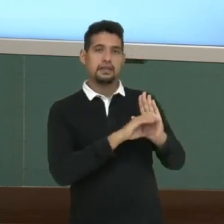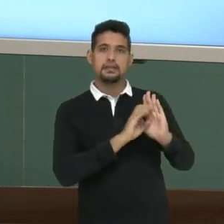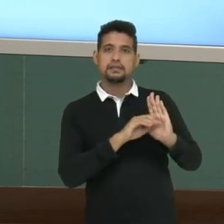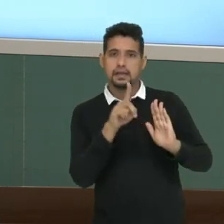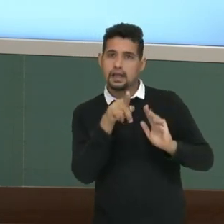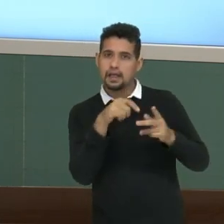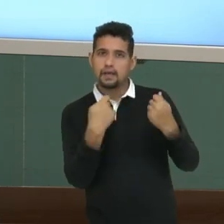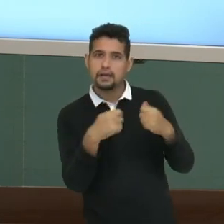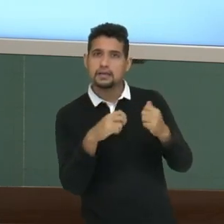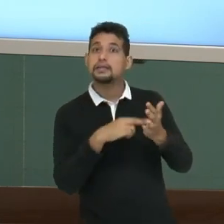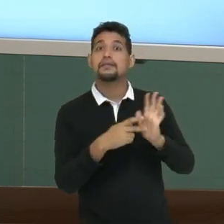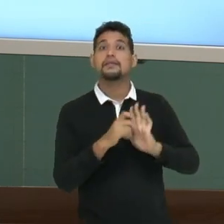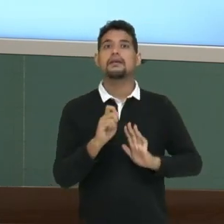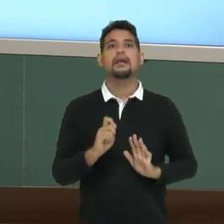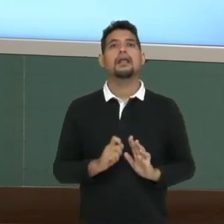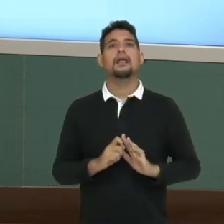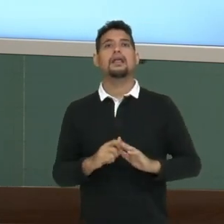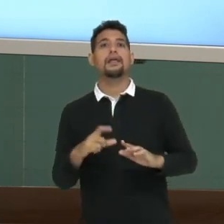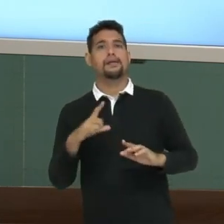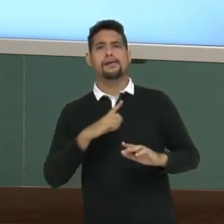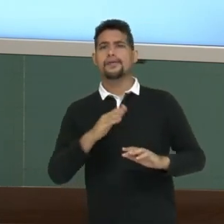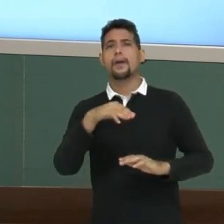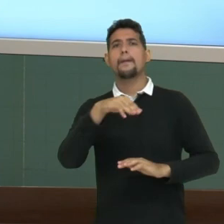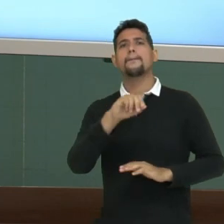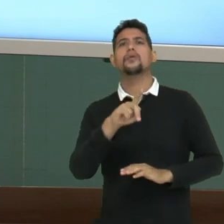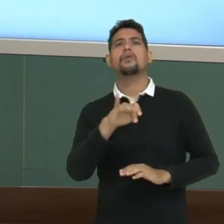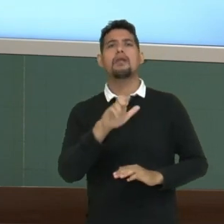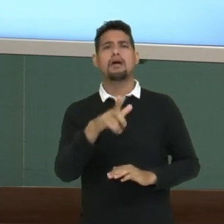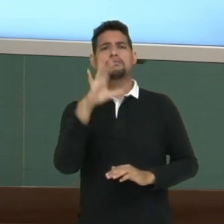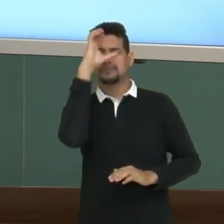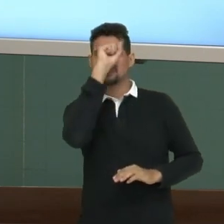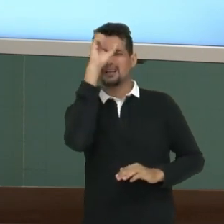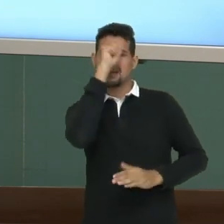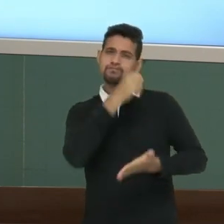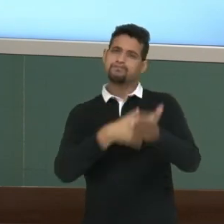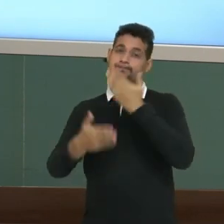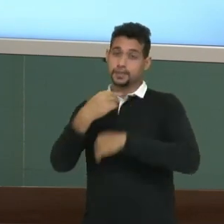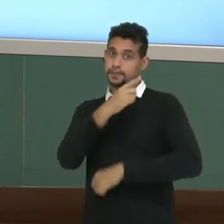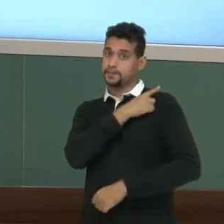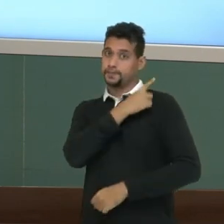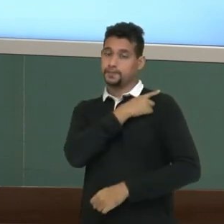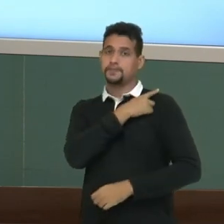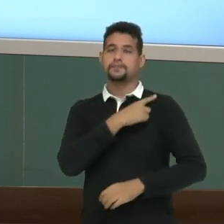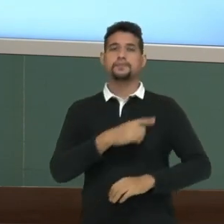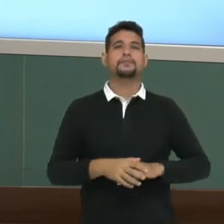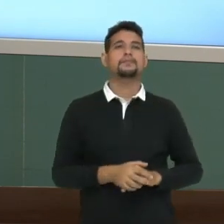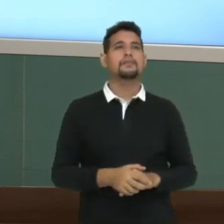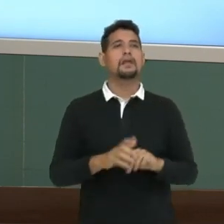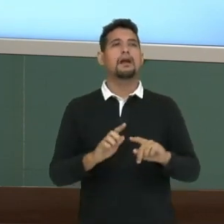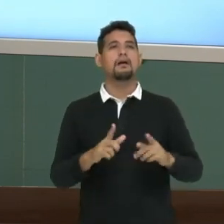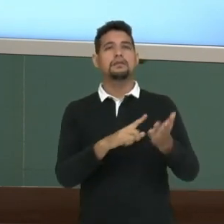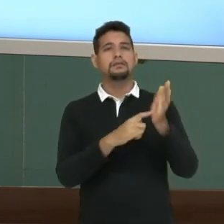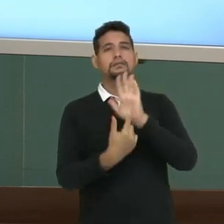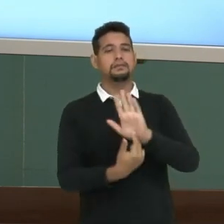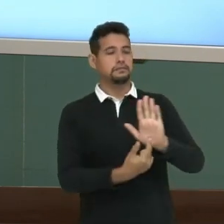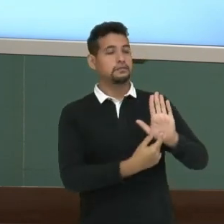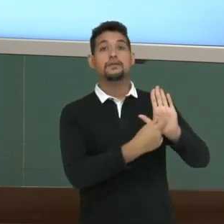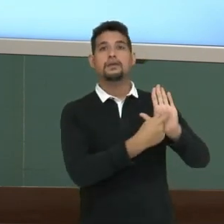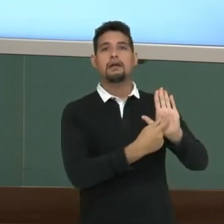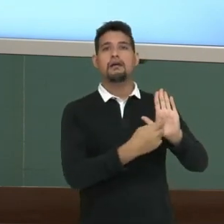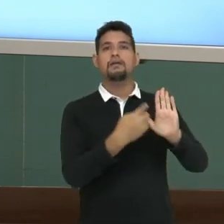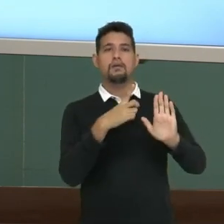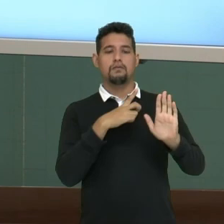estavam precisando era da equação modular, que vocês aprenderam lá na primeira série. Aqui está mostrando os